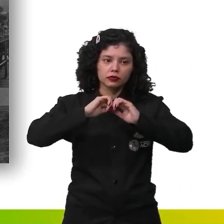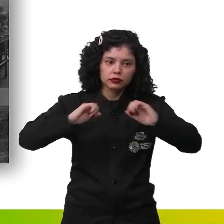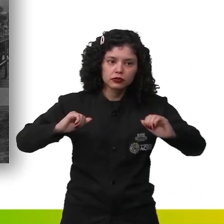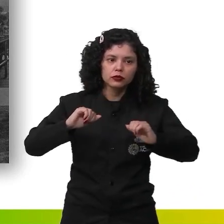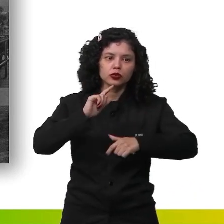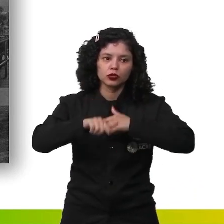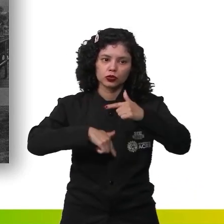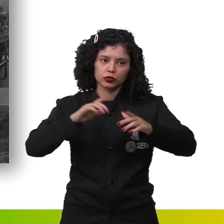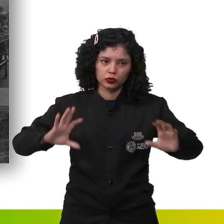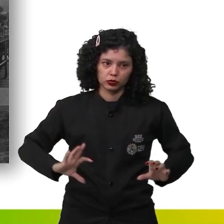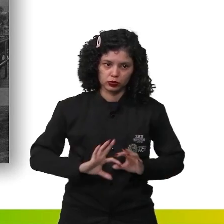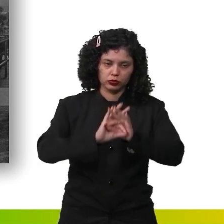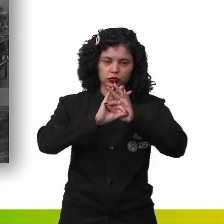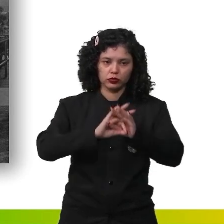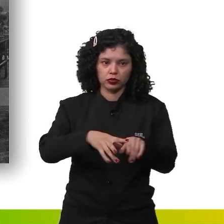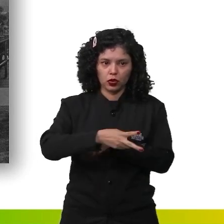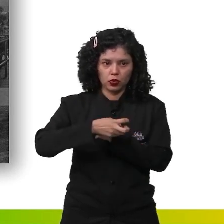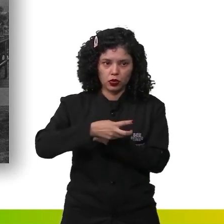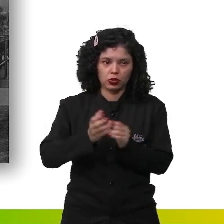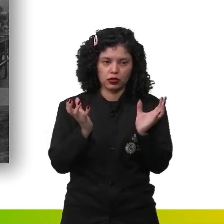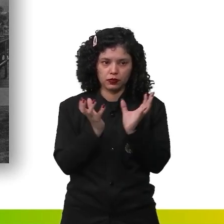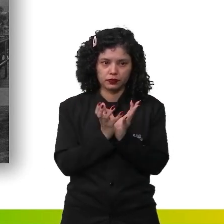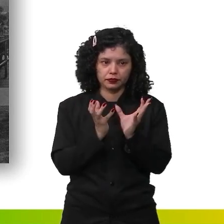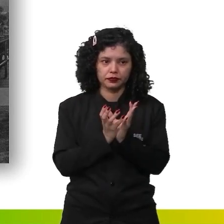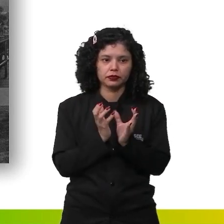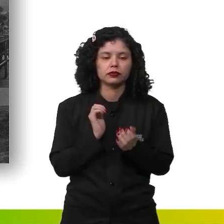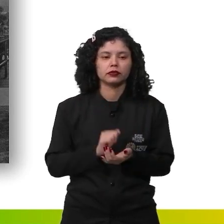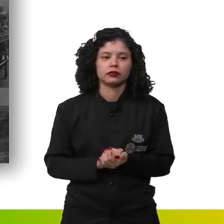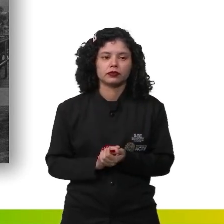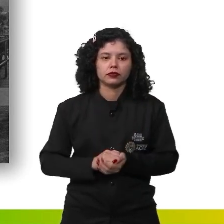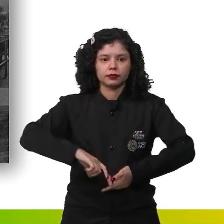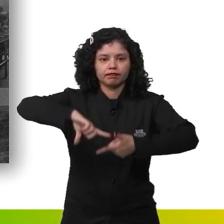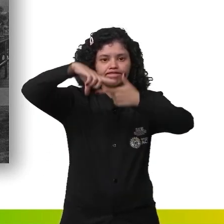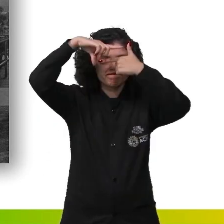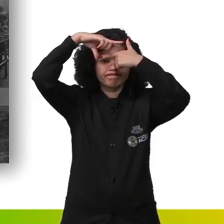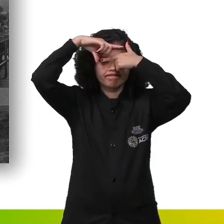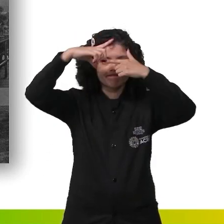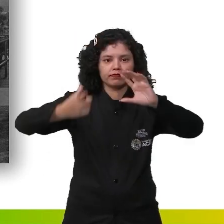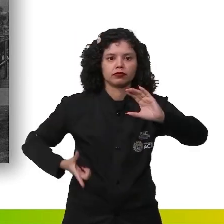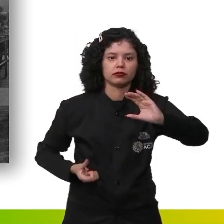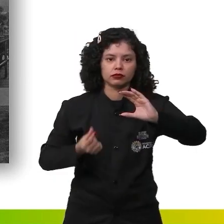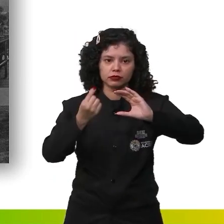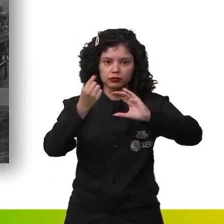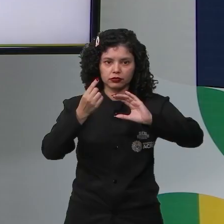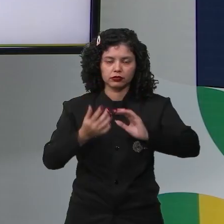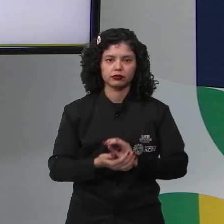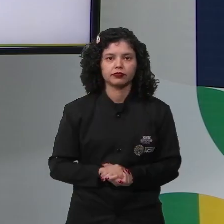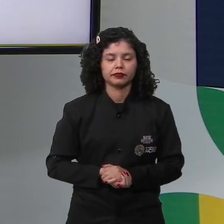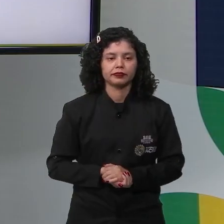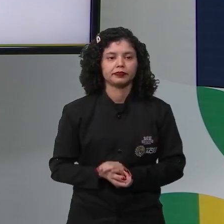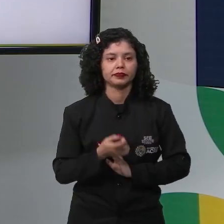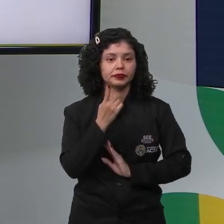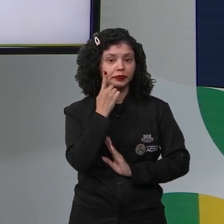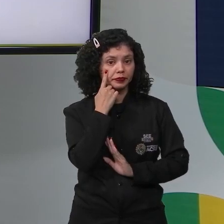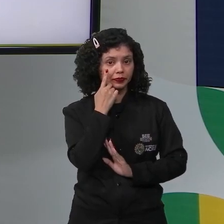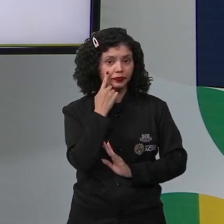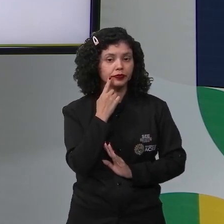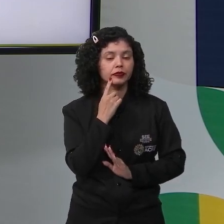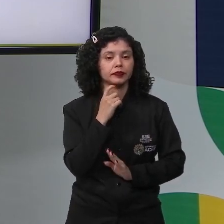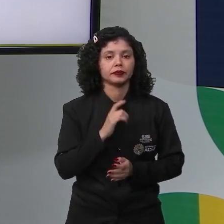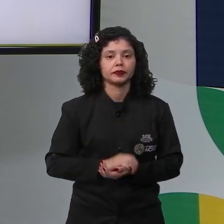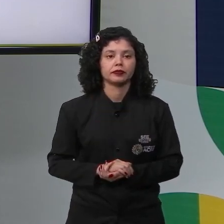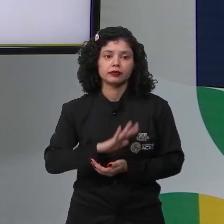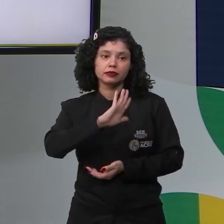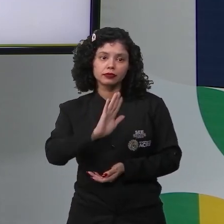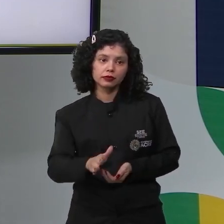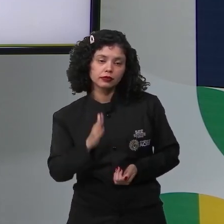trabalho como ligada à exploração de classes e à alienação no capitalismo. Então prestem bem atenção,